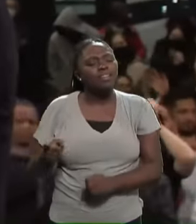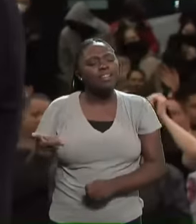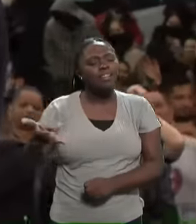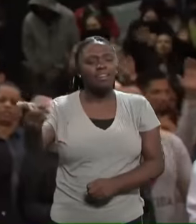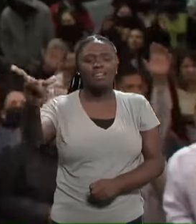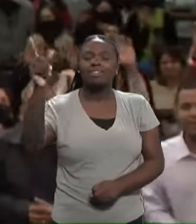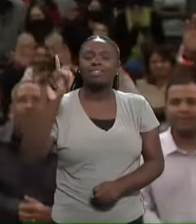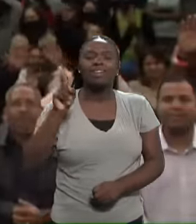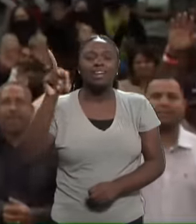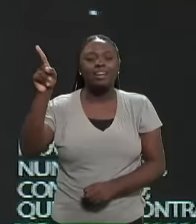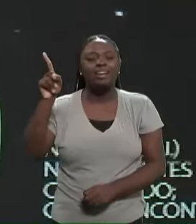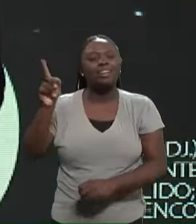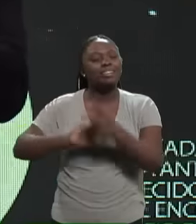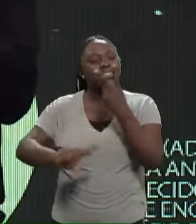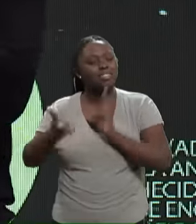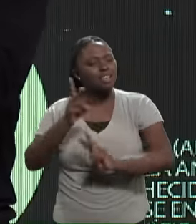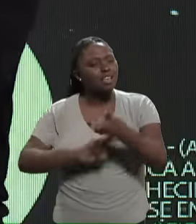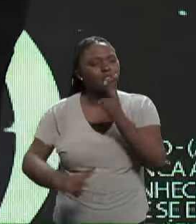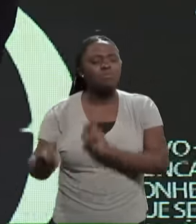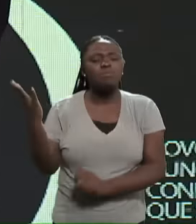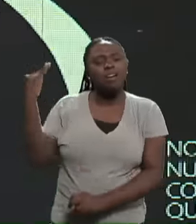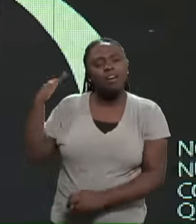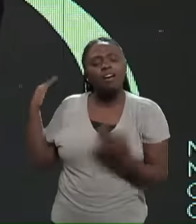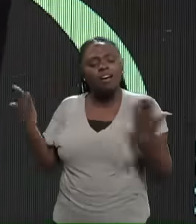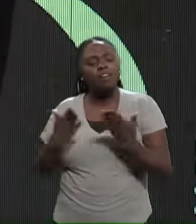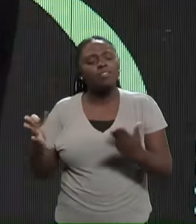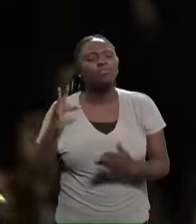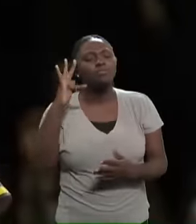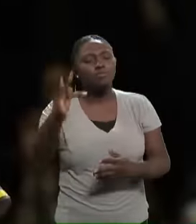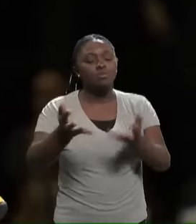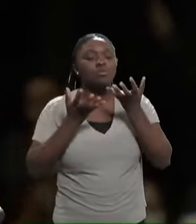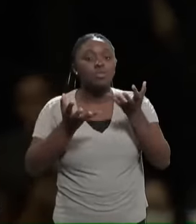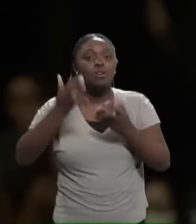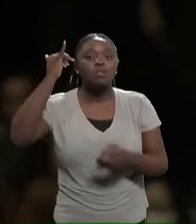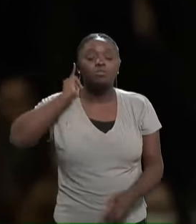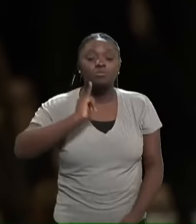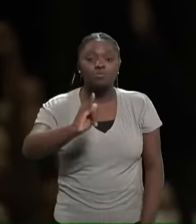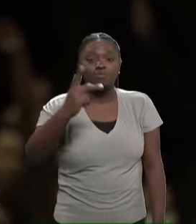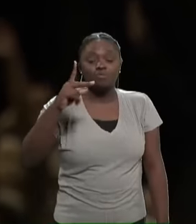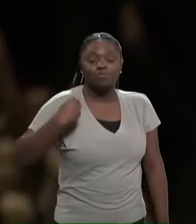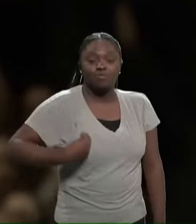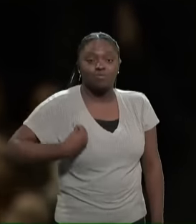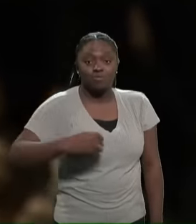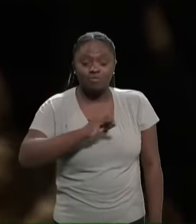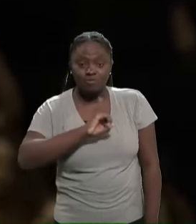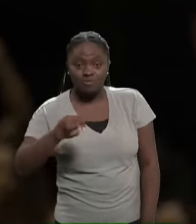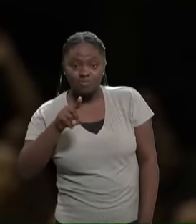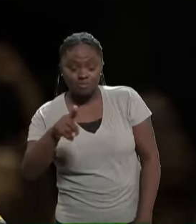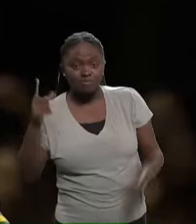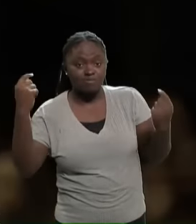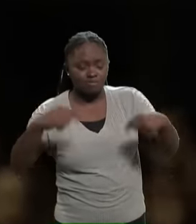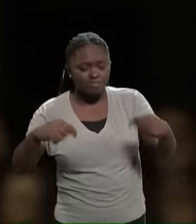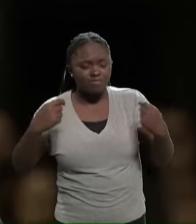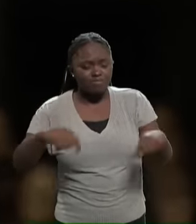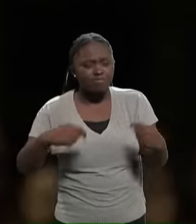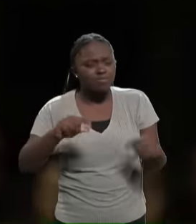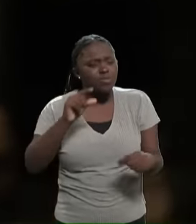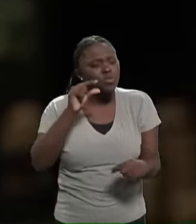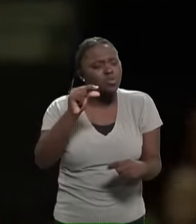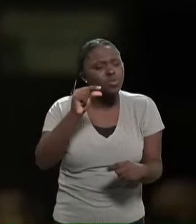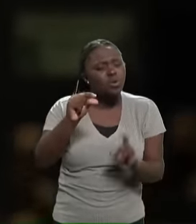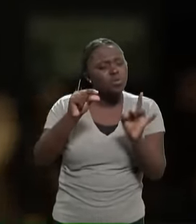Él es, Él fue, Él será. Yo quiero liberar una palabra profética. Si es para você y precisa un poquito, solo levanta